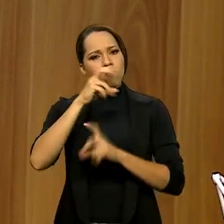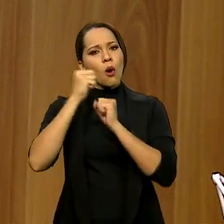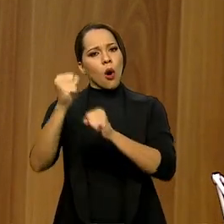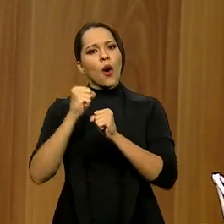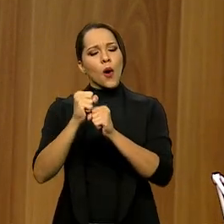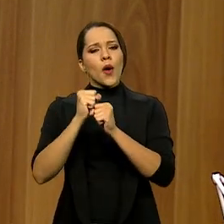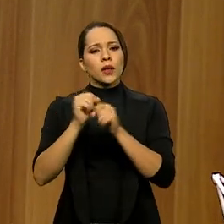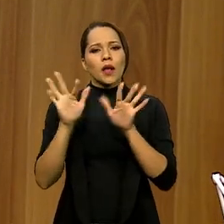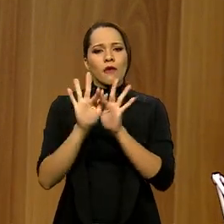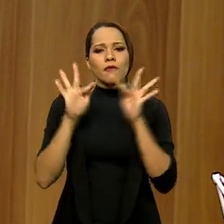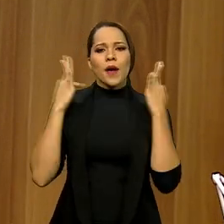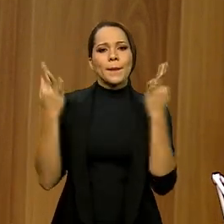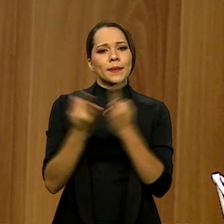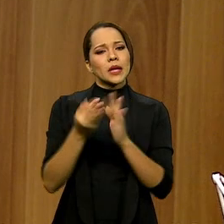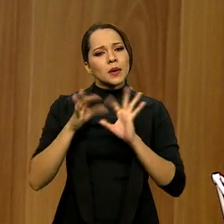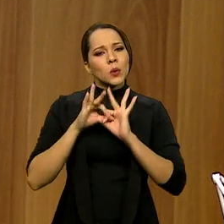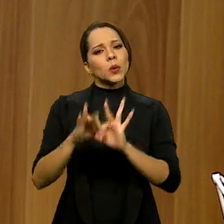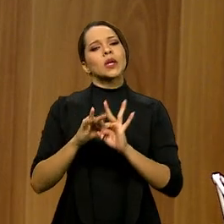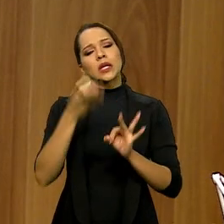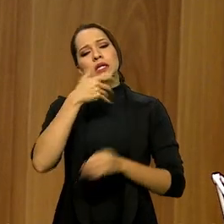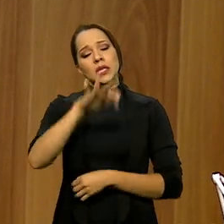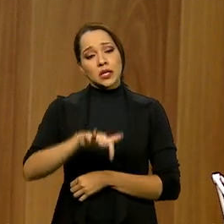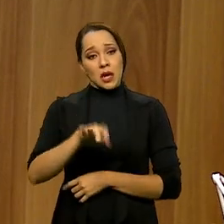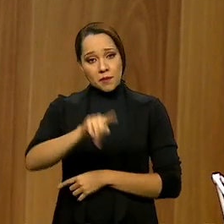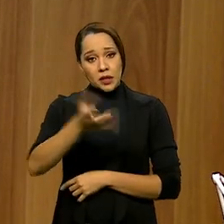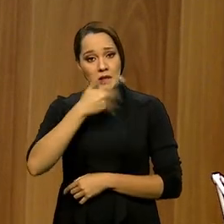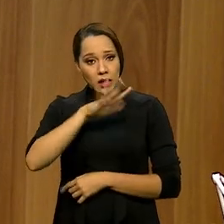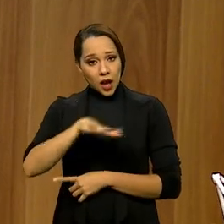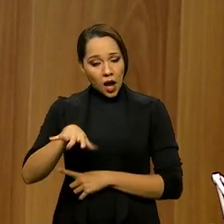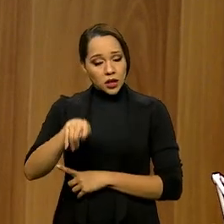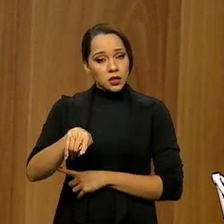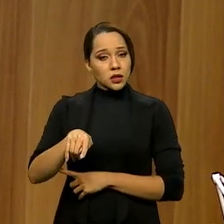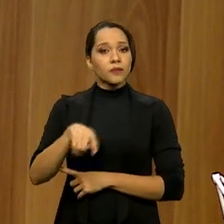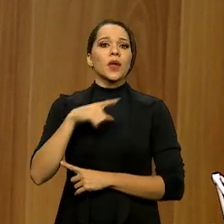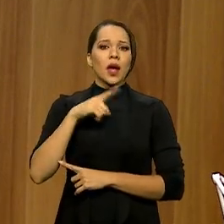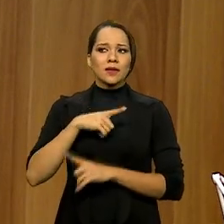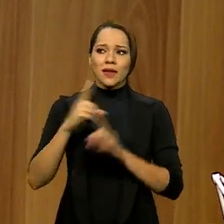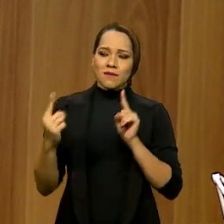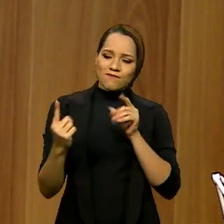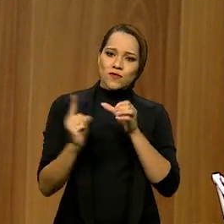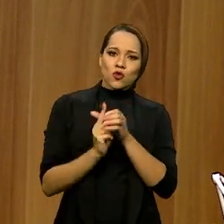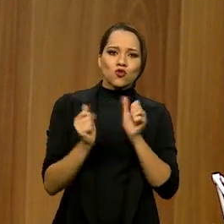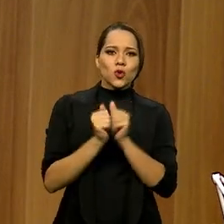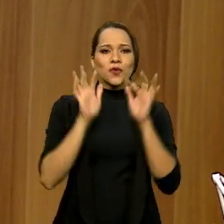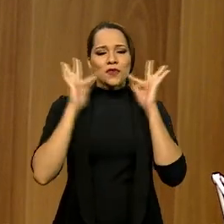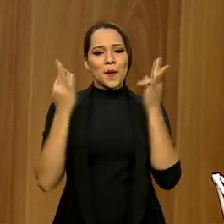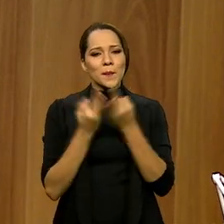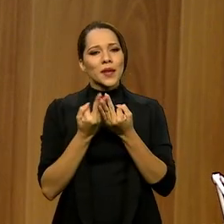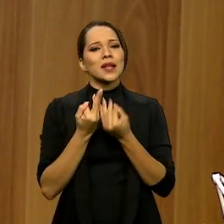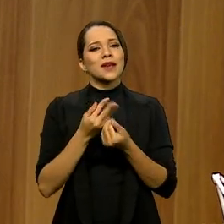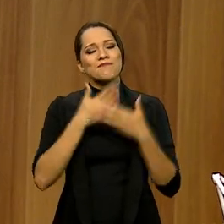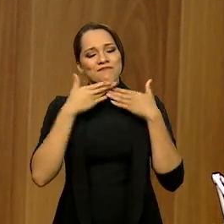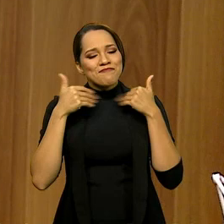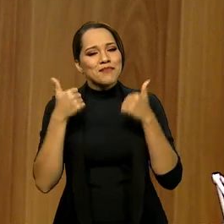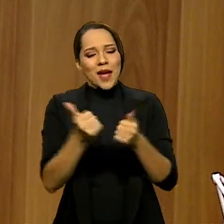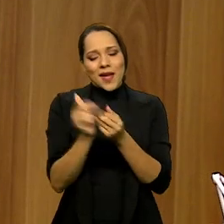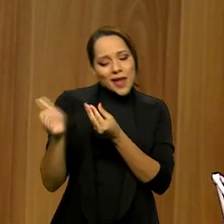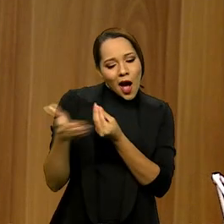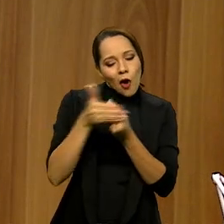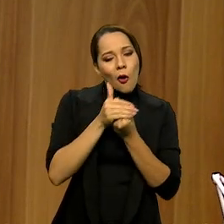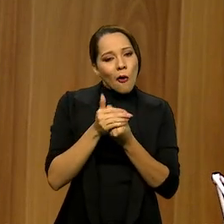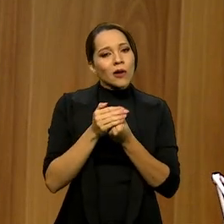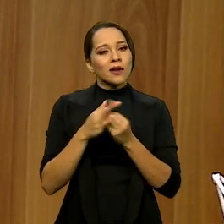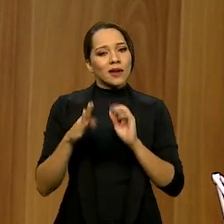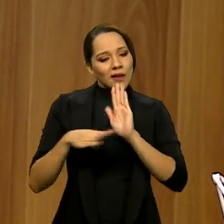da parentalidade dessas famílias, né? Para que essa criança ela esteja numa família saudável, uma família que acolha, né, que atenda